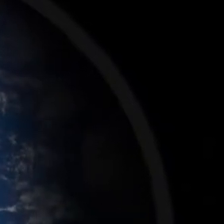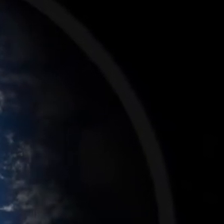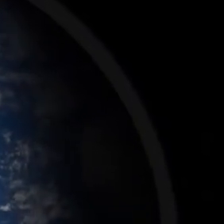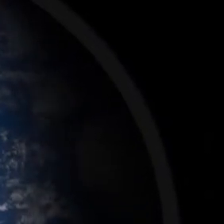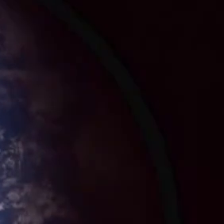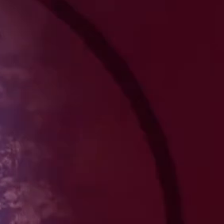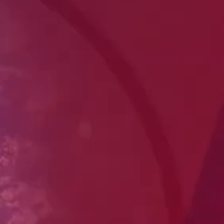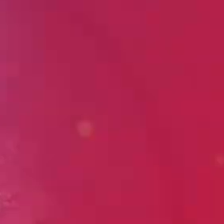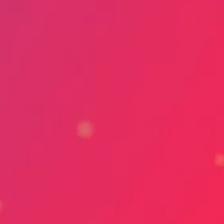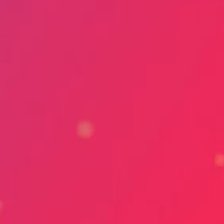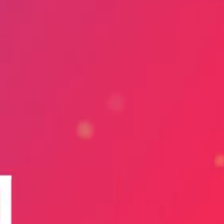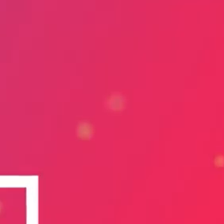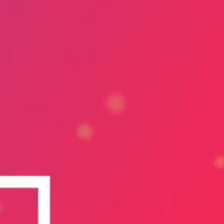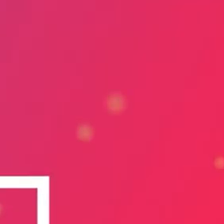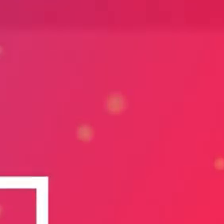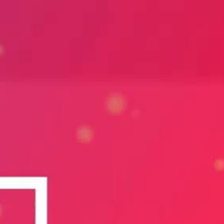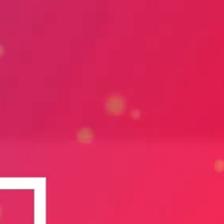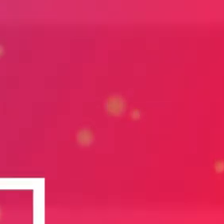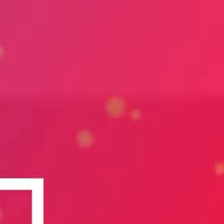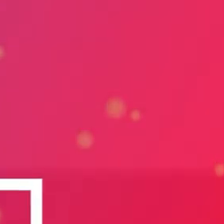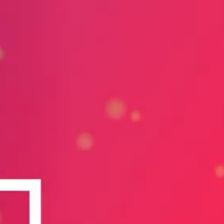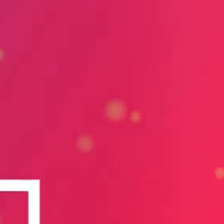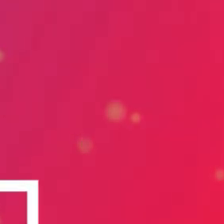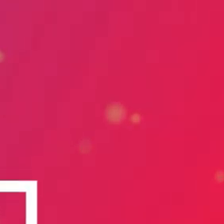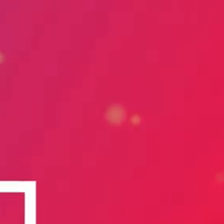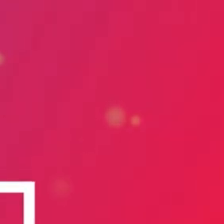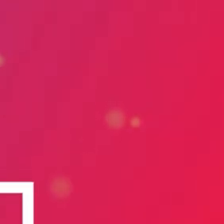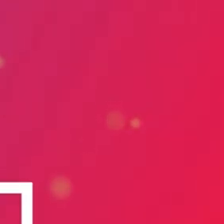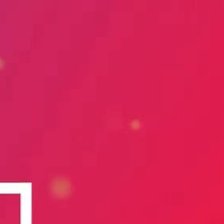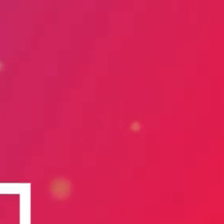risco, inclusive a vida humana.